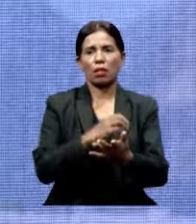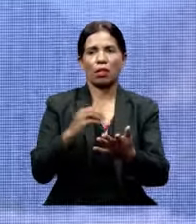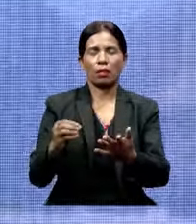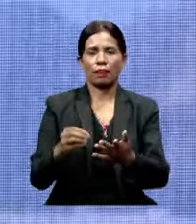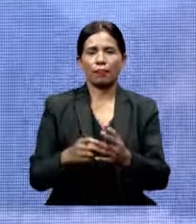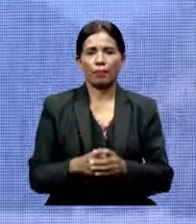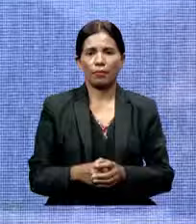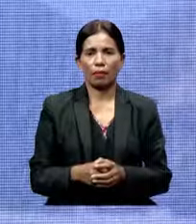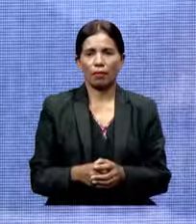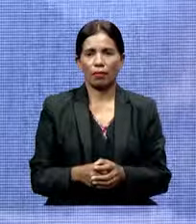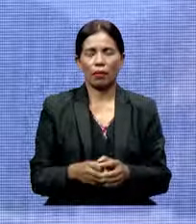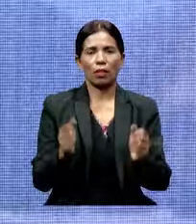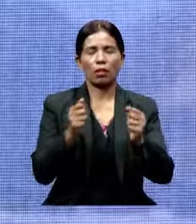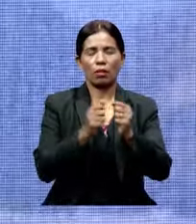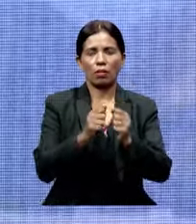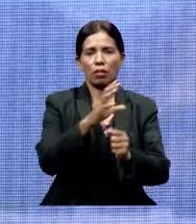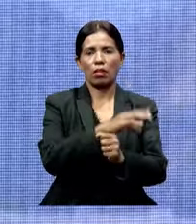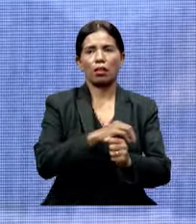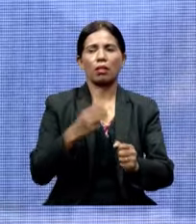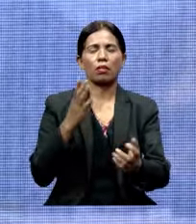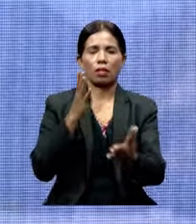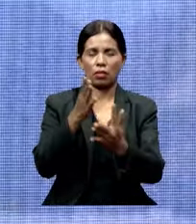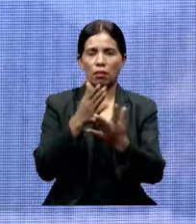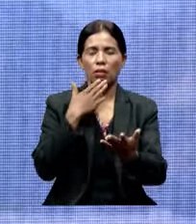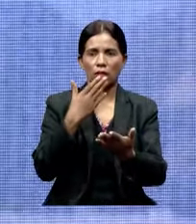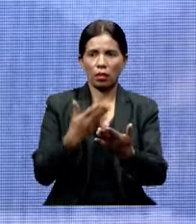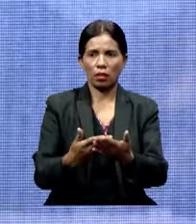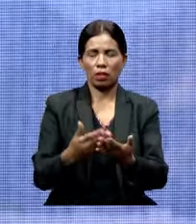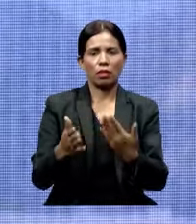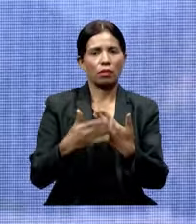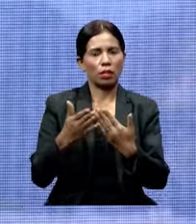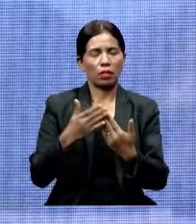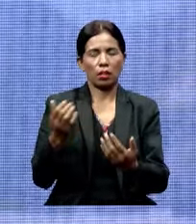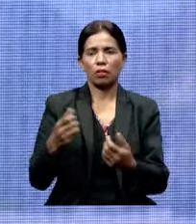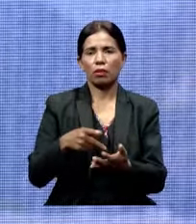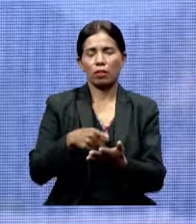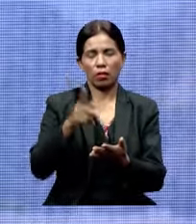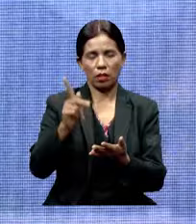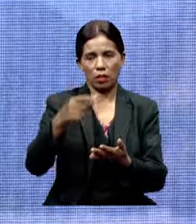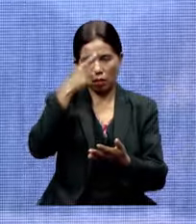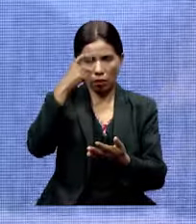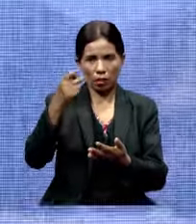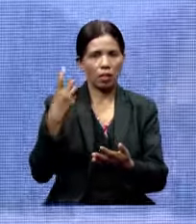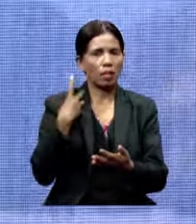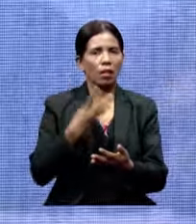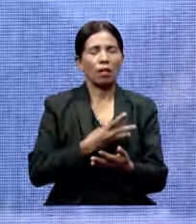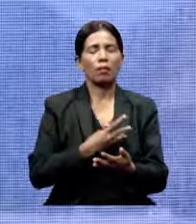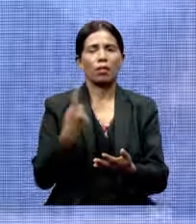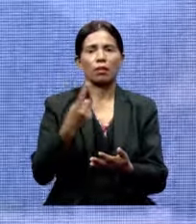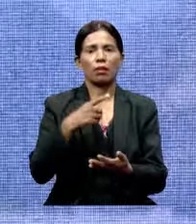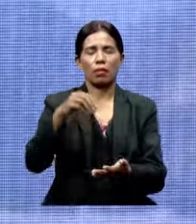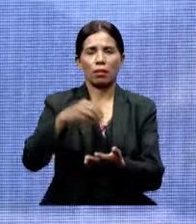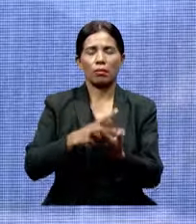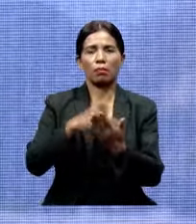nian ho nia juros nebe acessível kata fácil atu selo tamba razão idane mak ami se kria banco